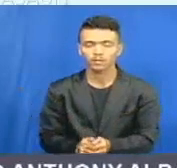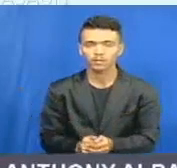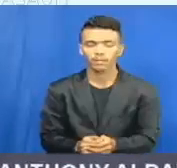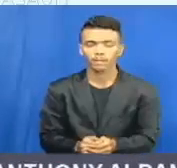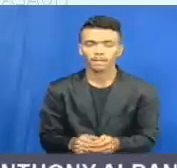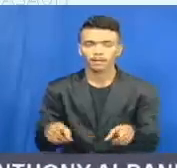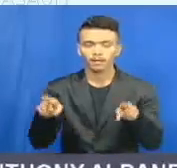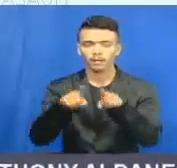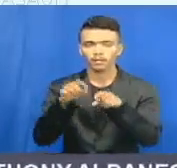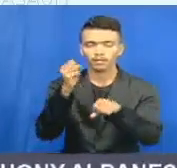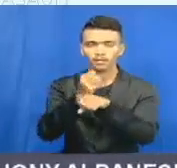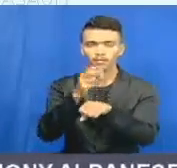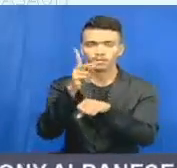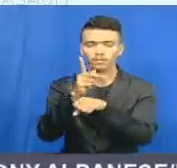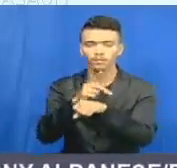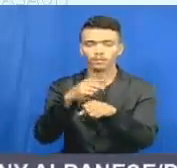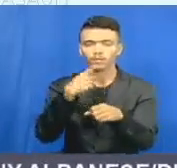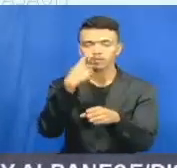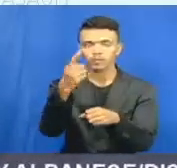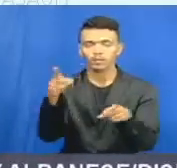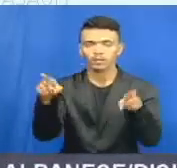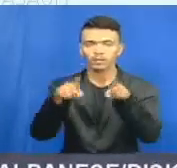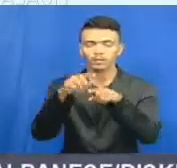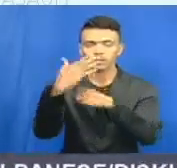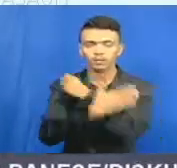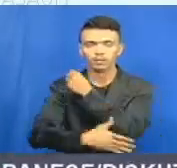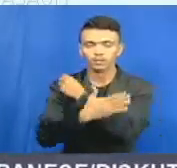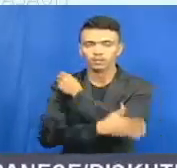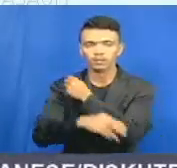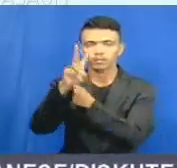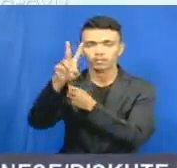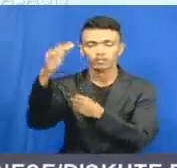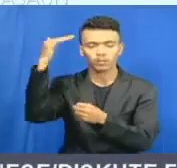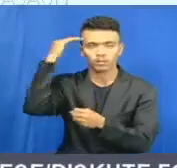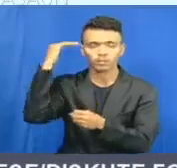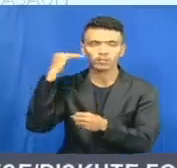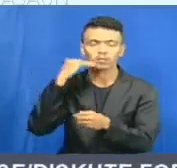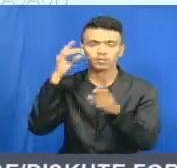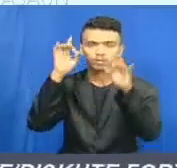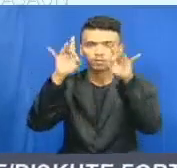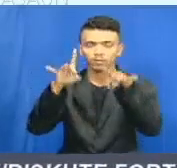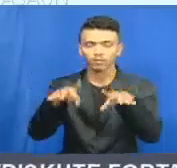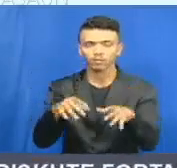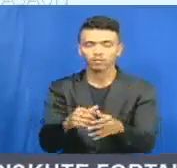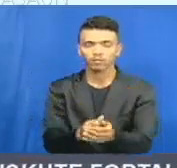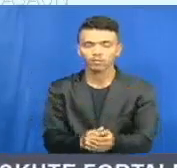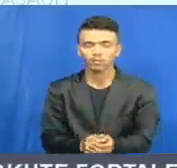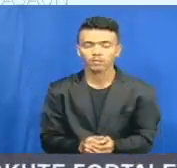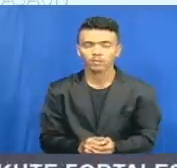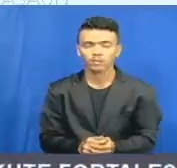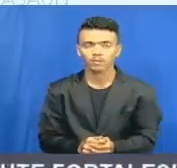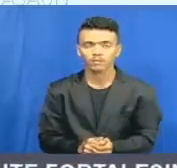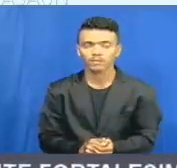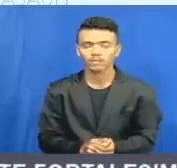hela nasang dua Australia hawa Korea lebih kita prende ba lori ba kalau kompetisi yang sembuka ini